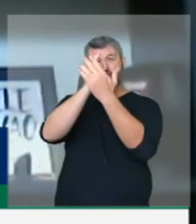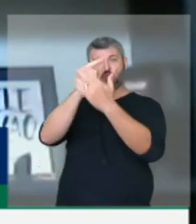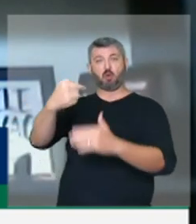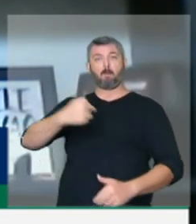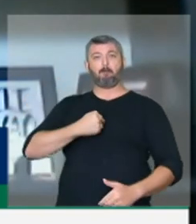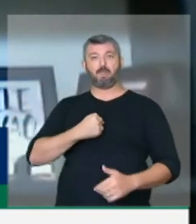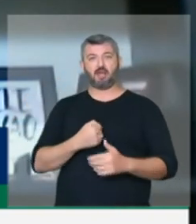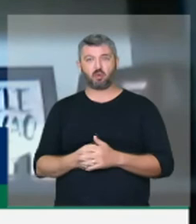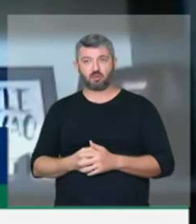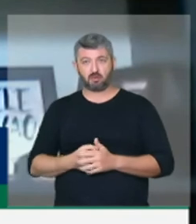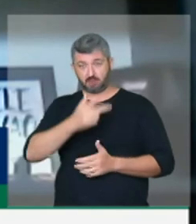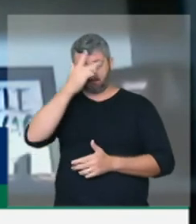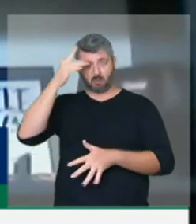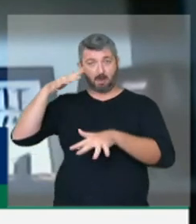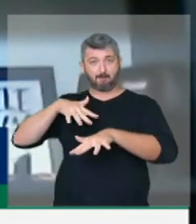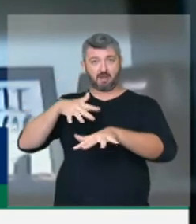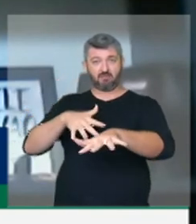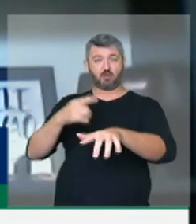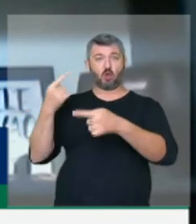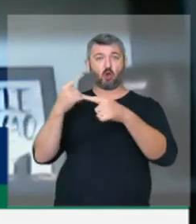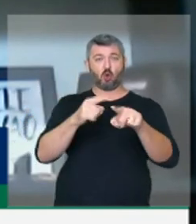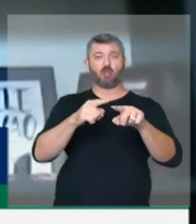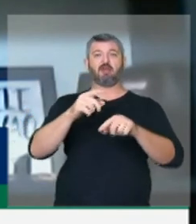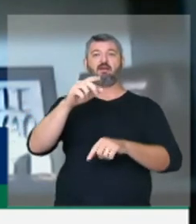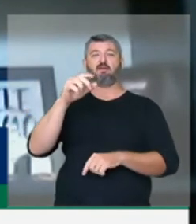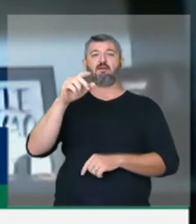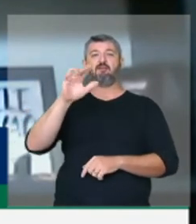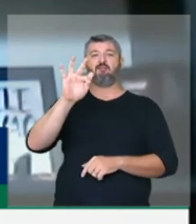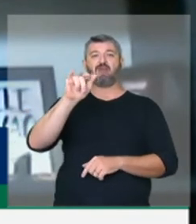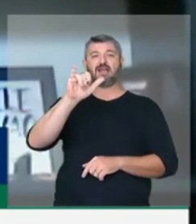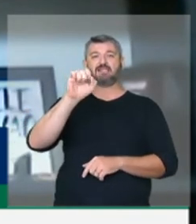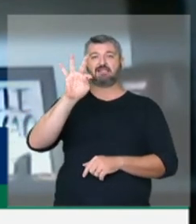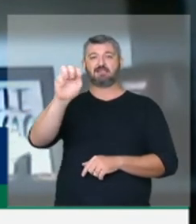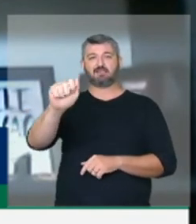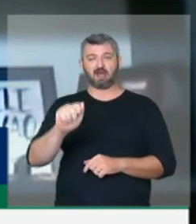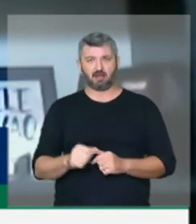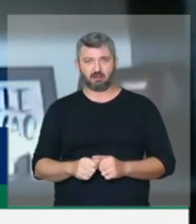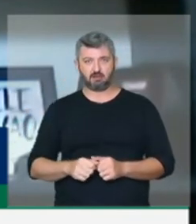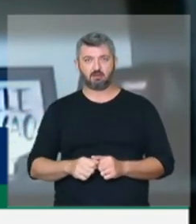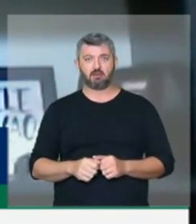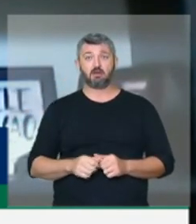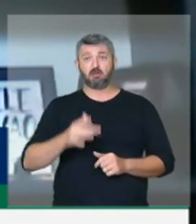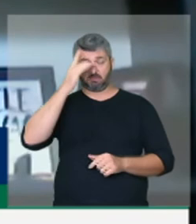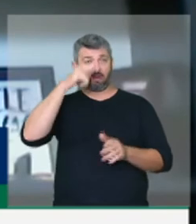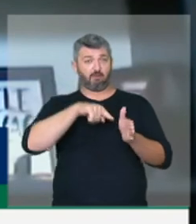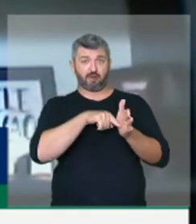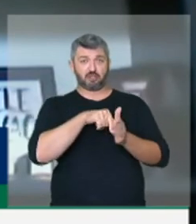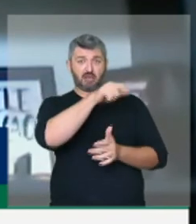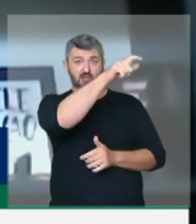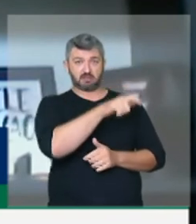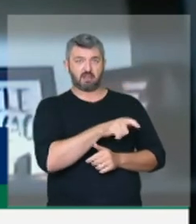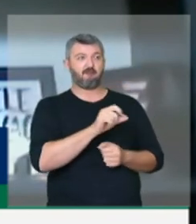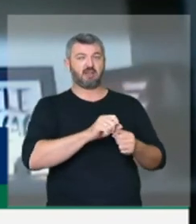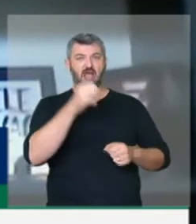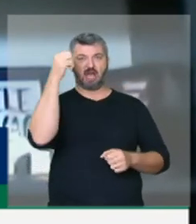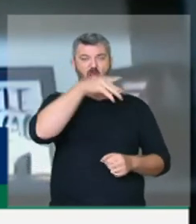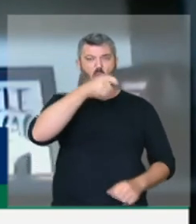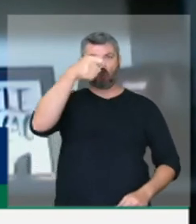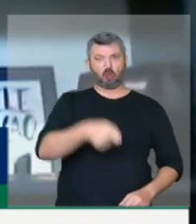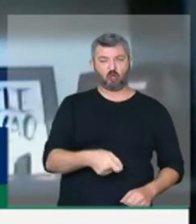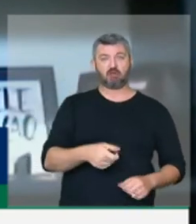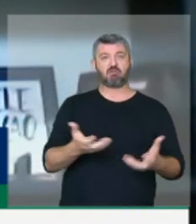dos manifestantes antifascistas. Alguém que é investigado, e que nós sabemos, promoveu atos autoritários